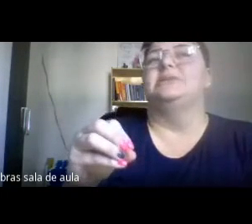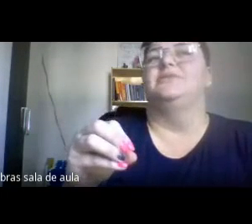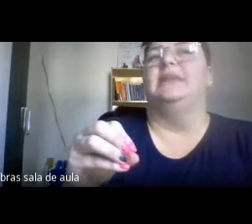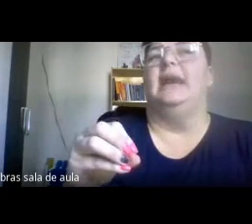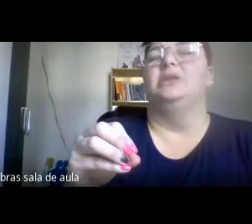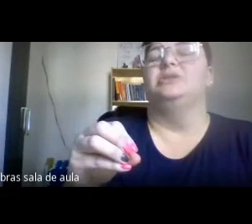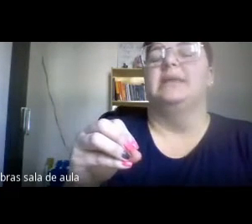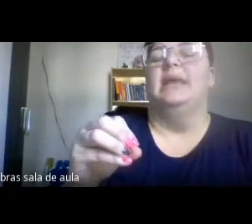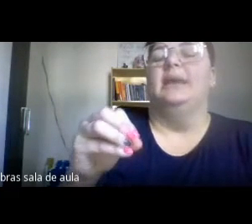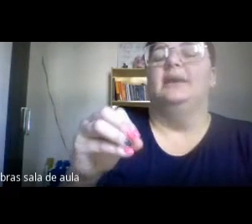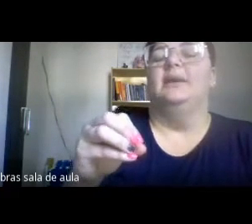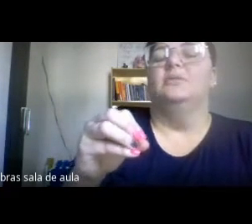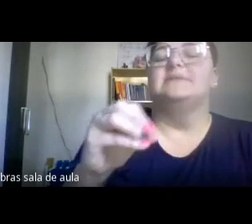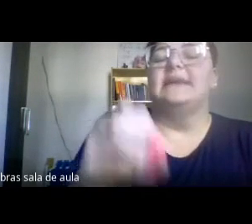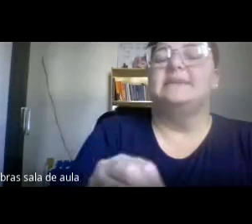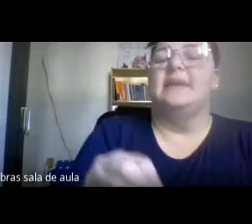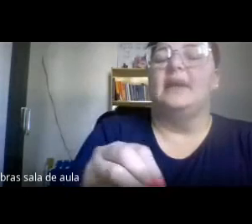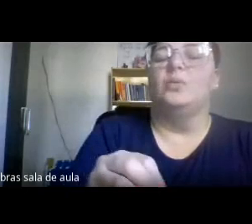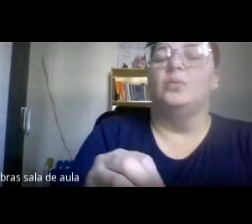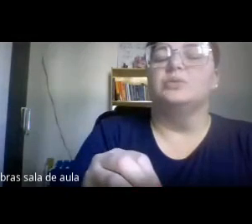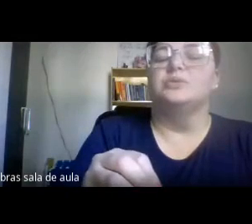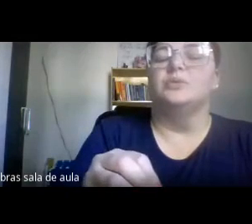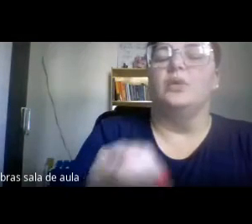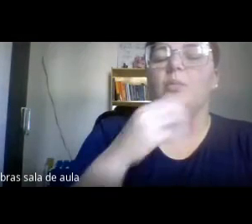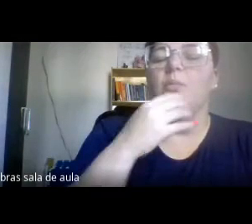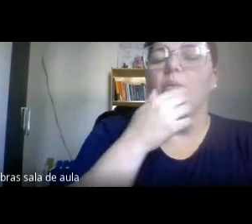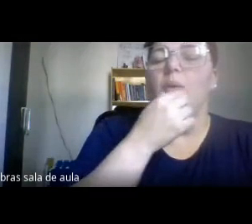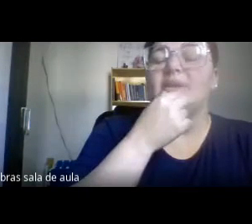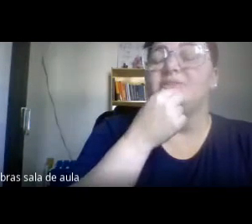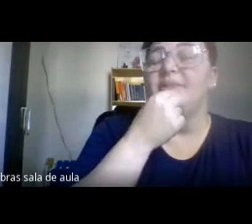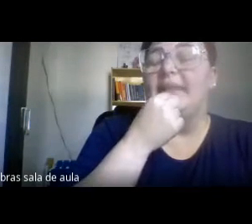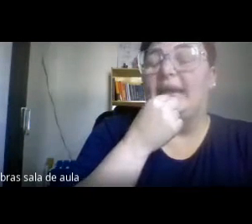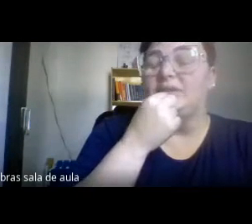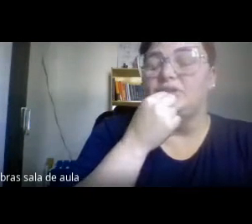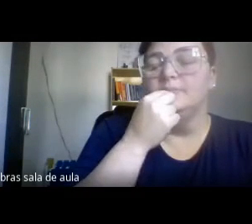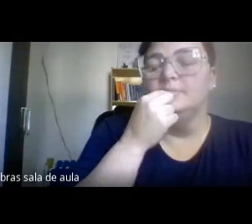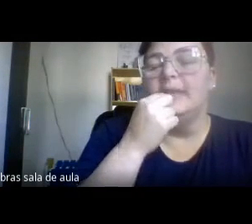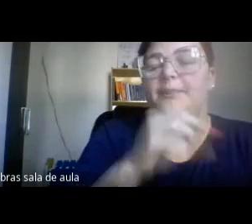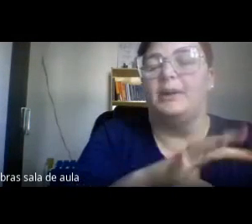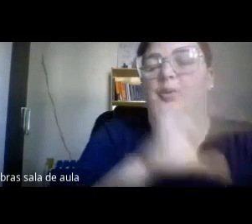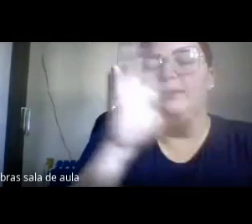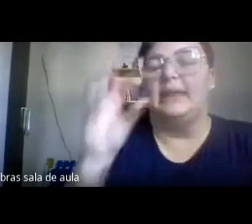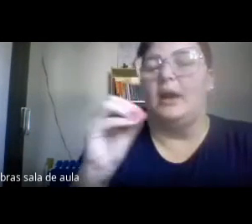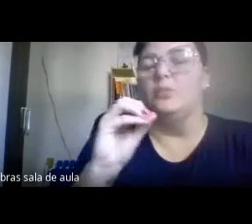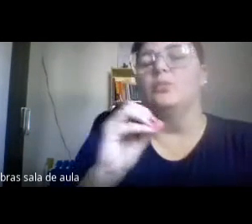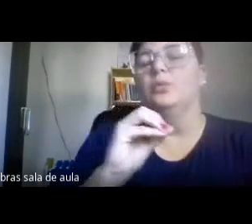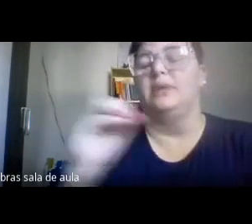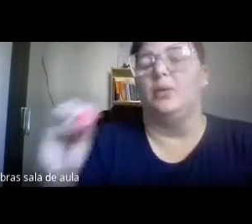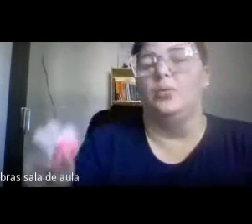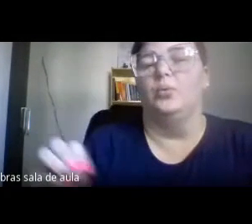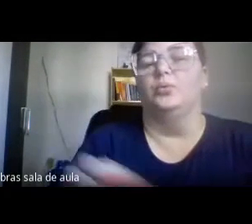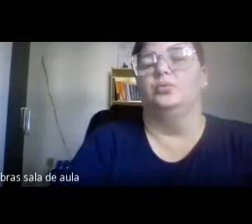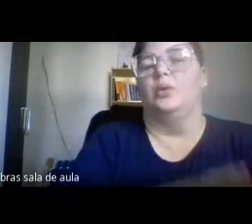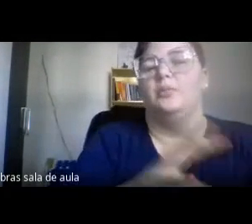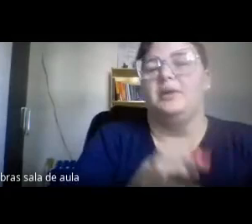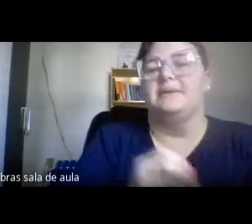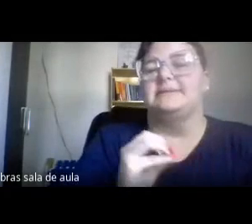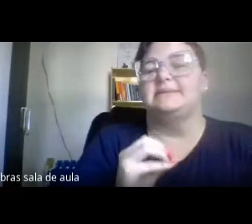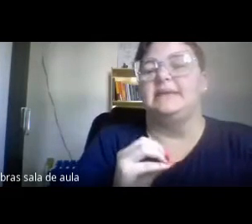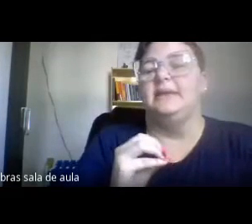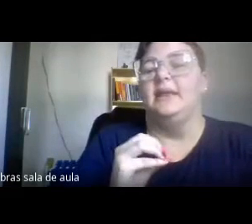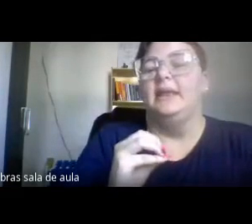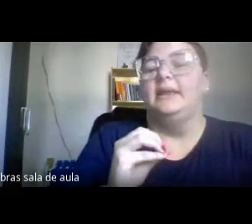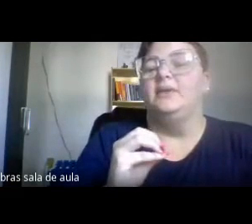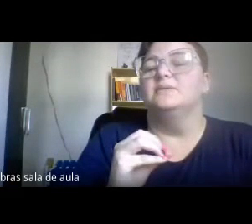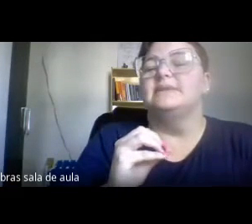das atividades, usar esse recurso como atividade, né, para culminar algum conteúdo, alguma coisa